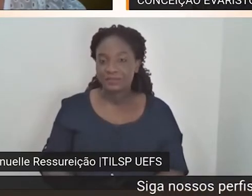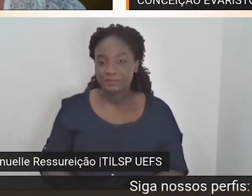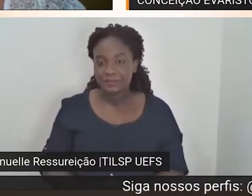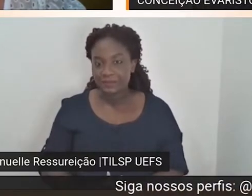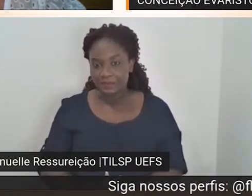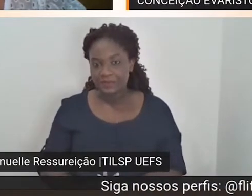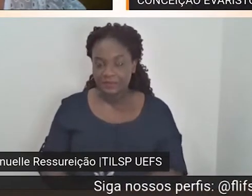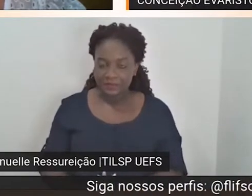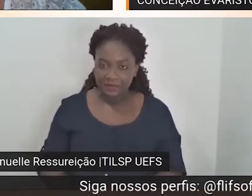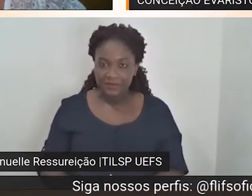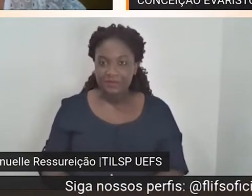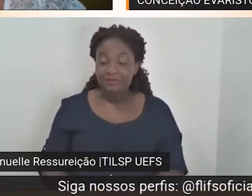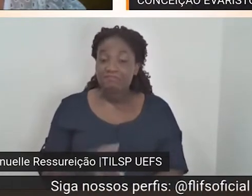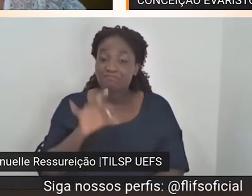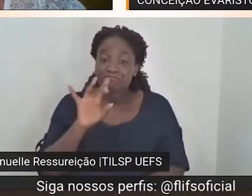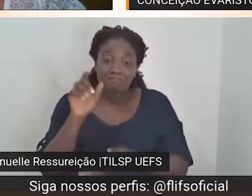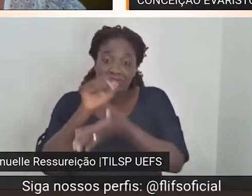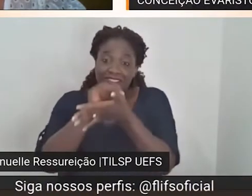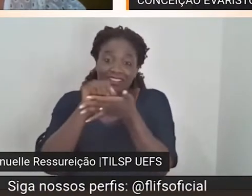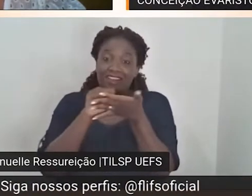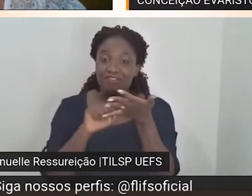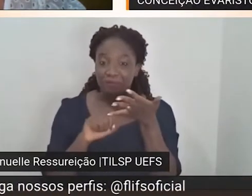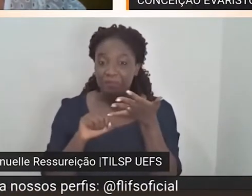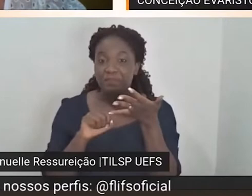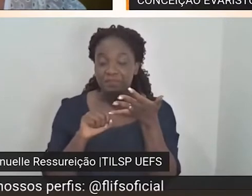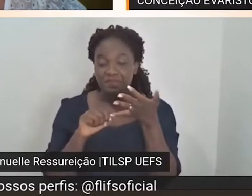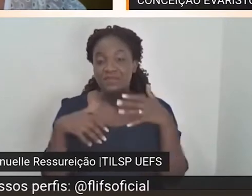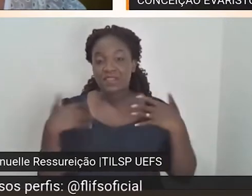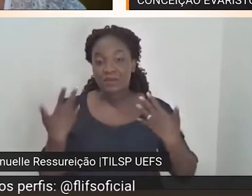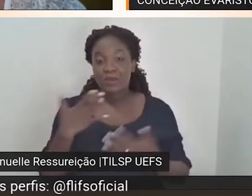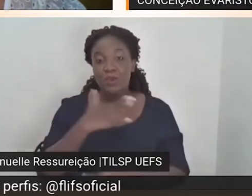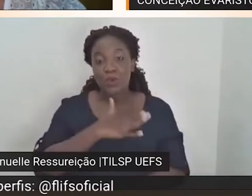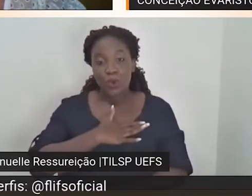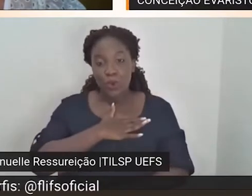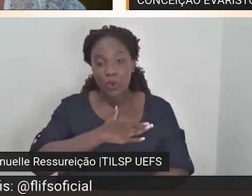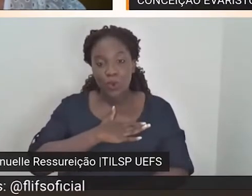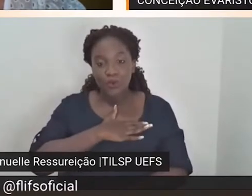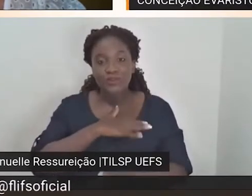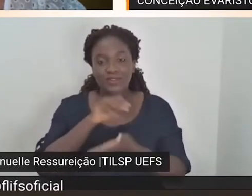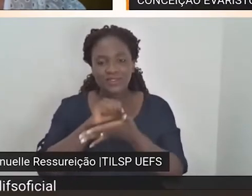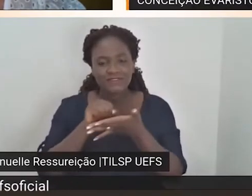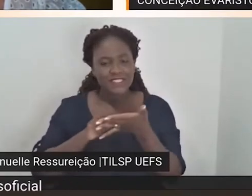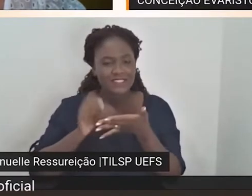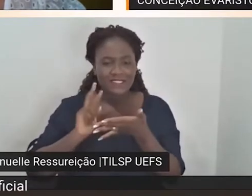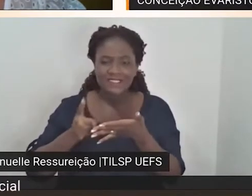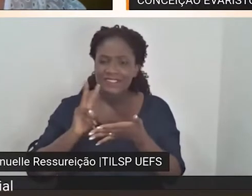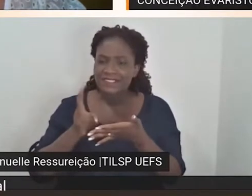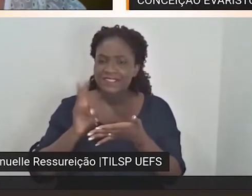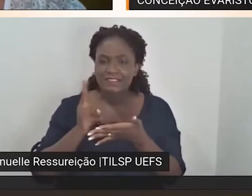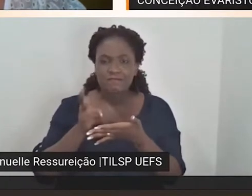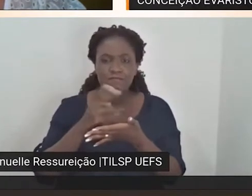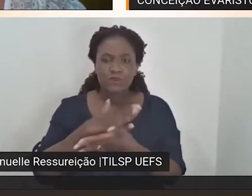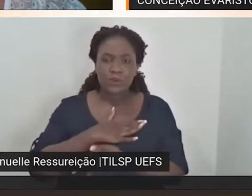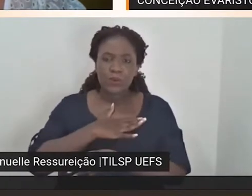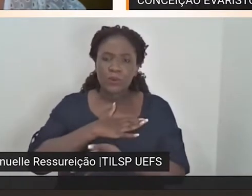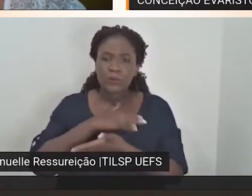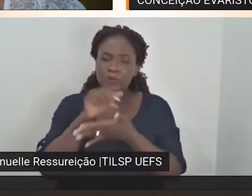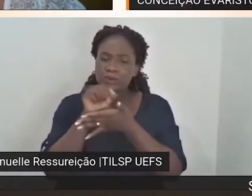satisfizesse, a não ser escrever. Eu gosto de escrever, sempre gostei de escrever. A escrita me